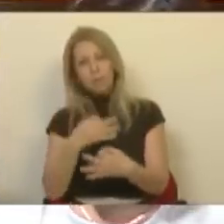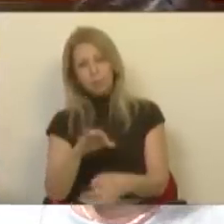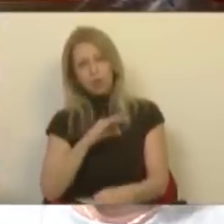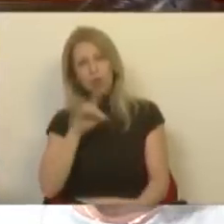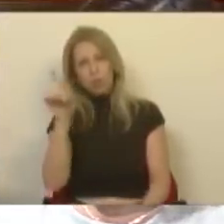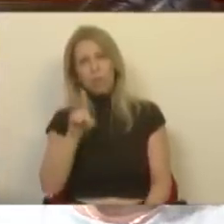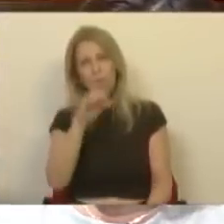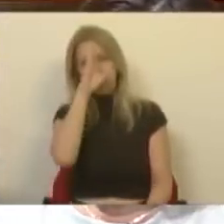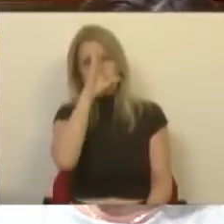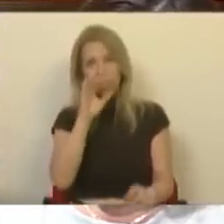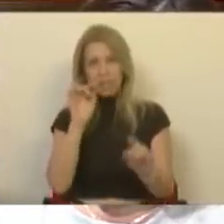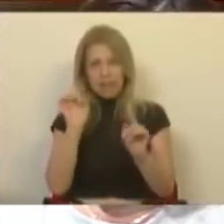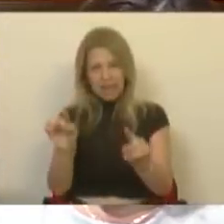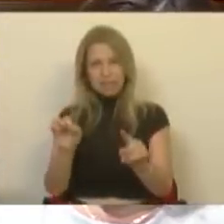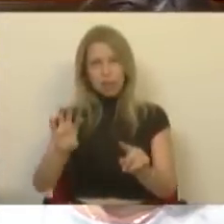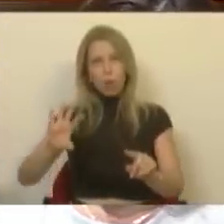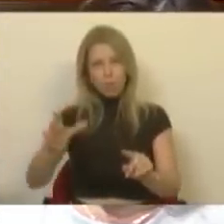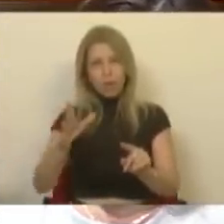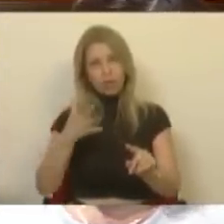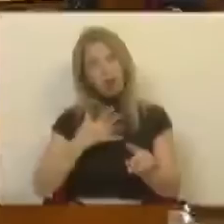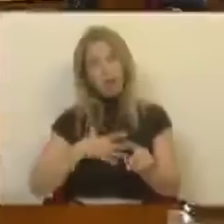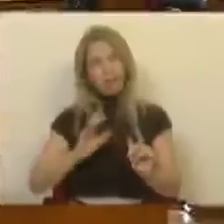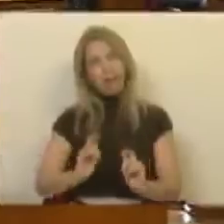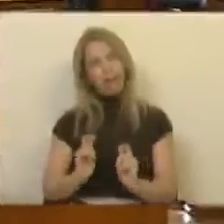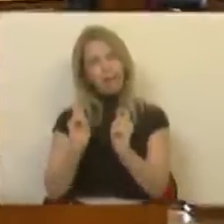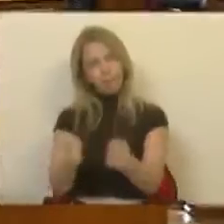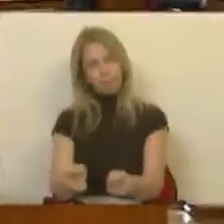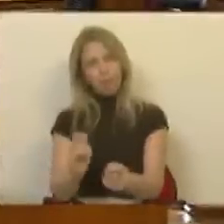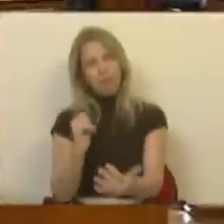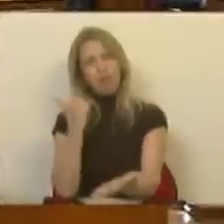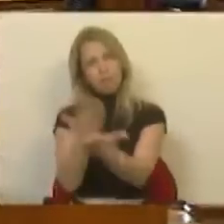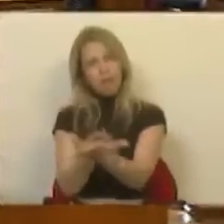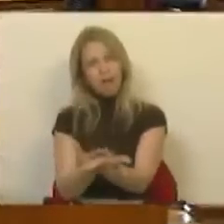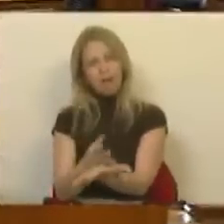que quer deixar para os seus filhos e netos Muito obrigado